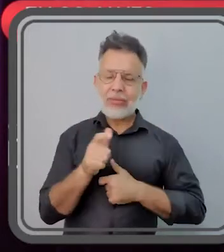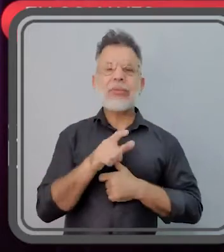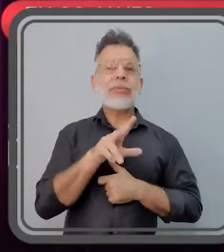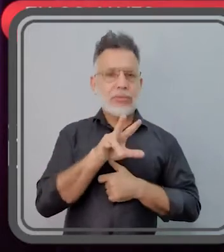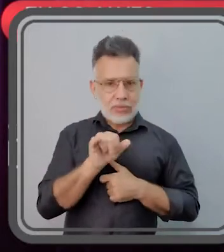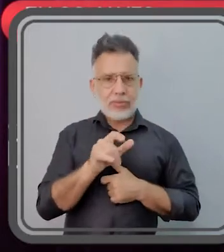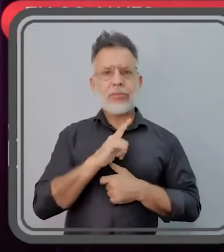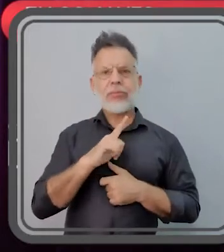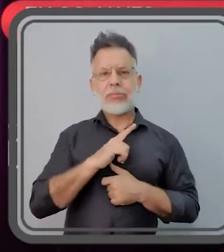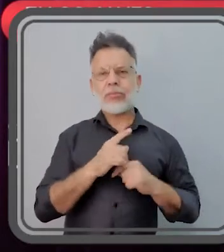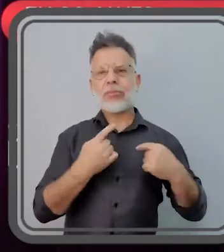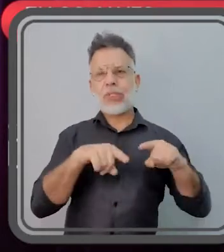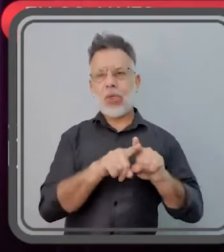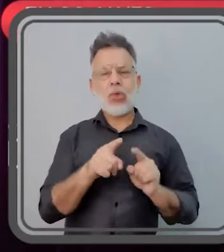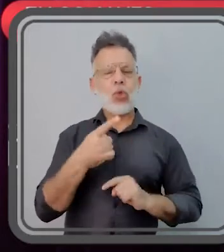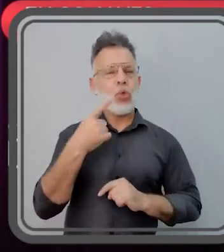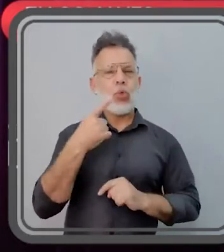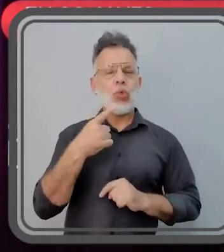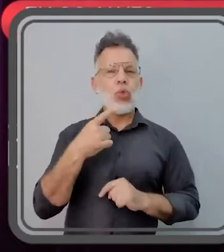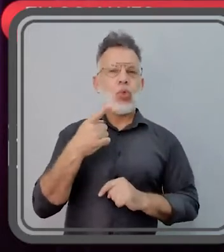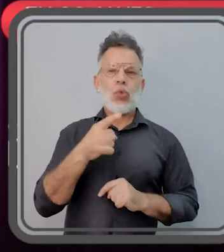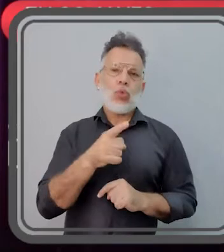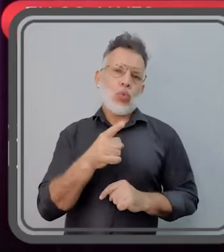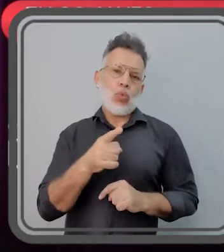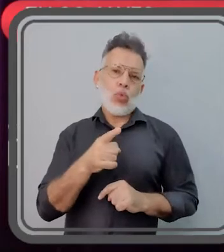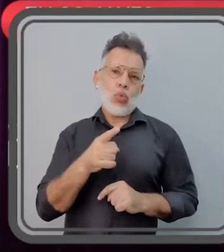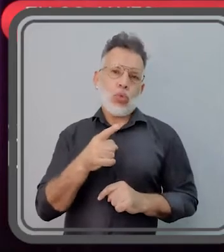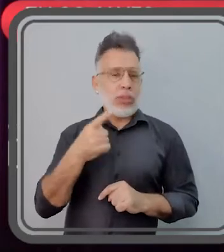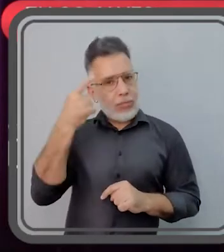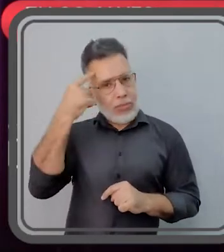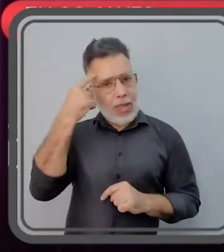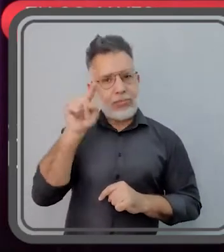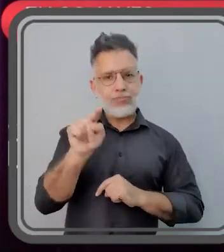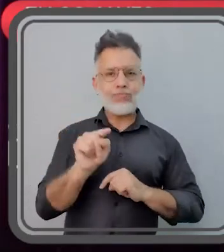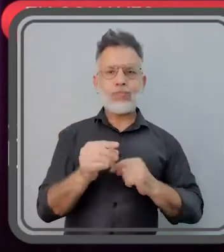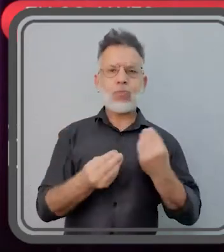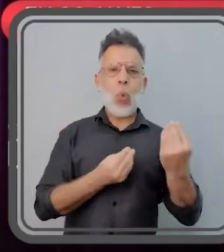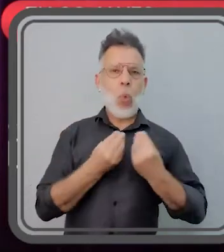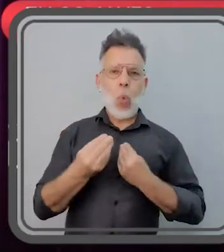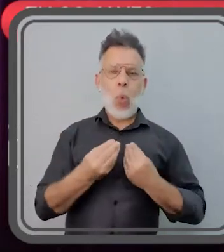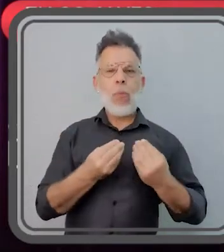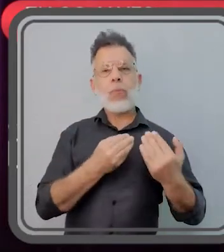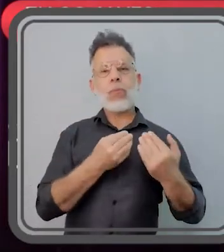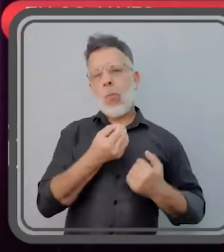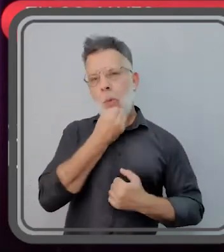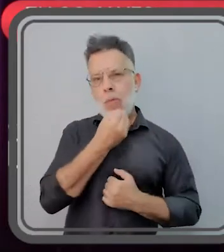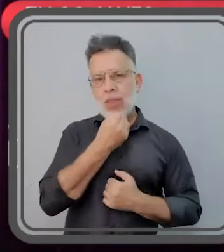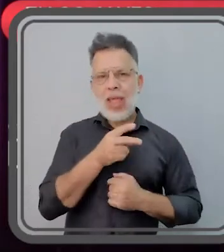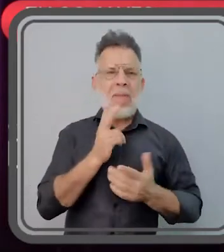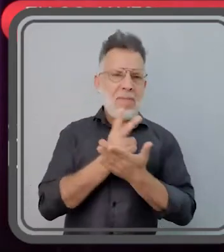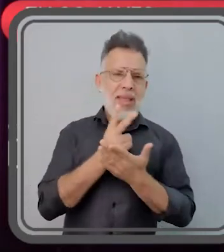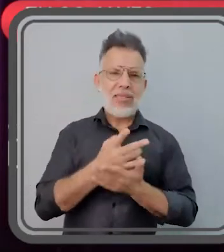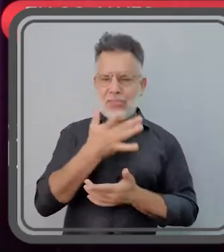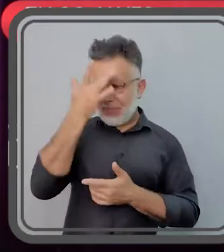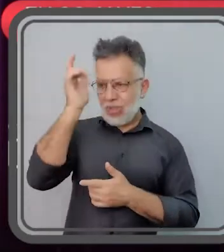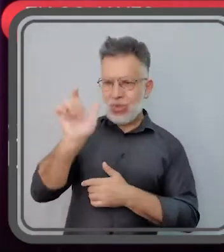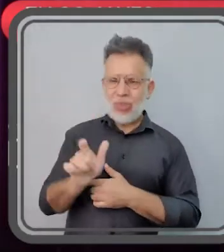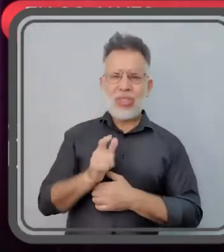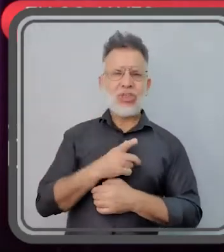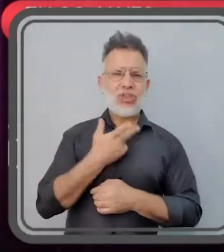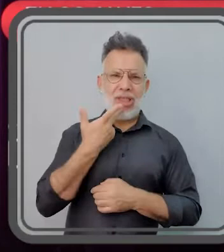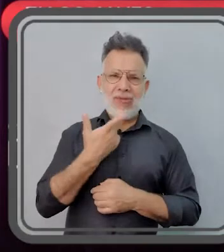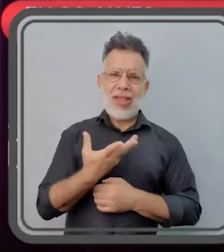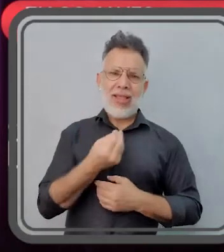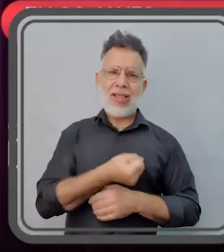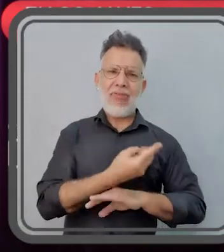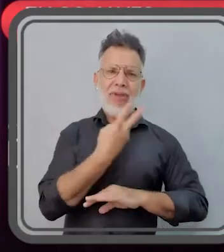garantida. Então, não vejo por que não considerar isso como uma oportunidade. Mesmo aquelas pessoas, a gente tem vários amigos,